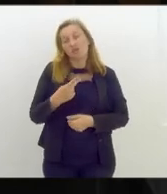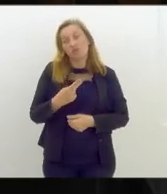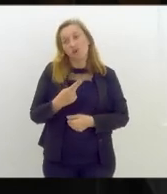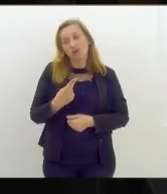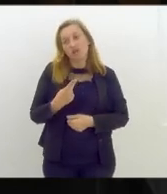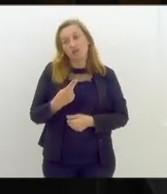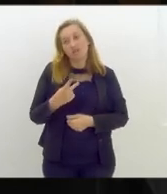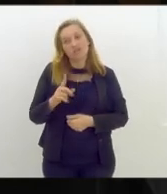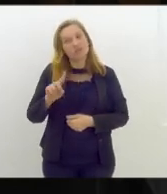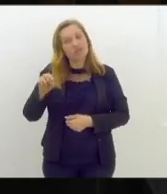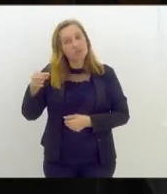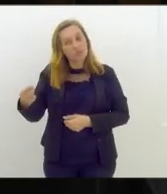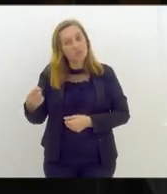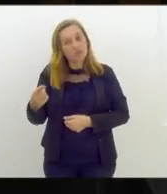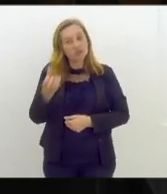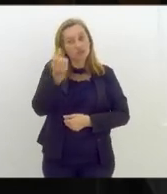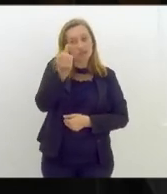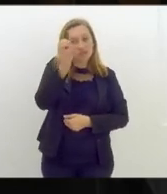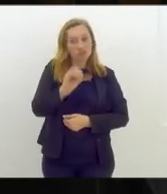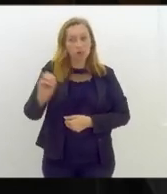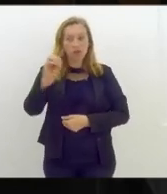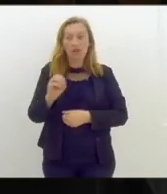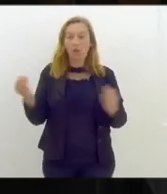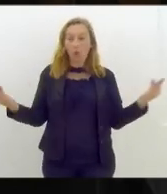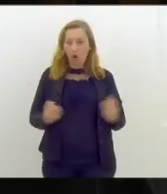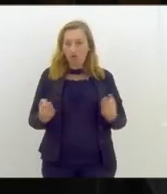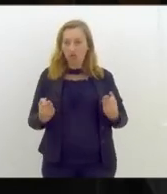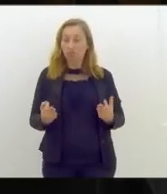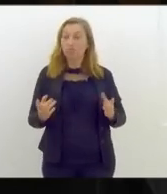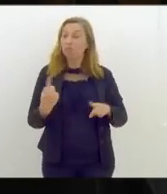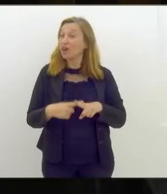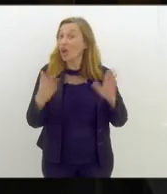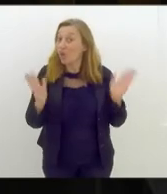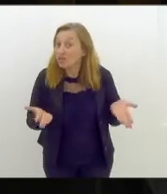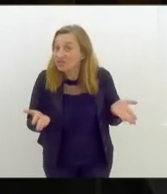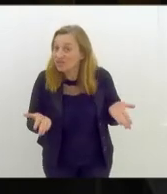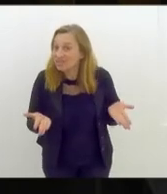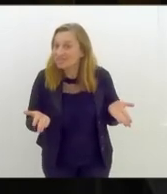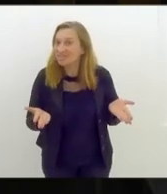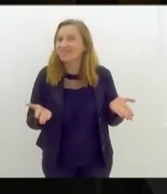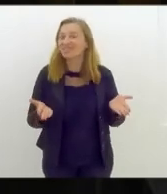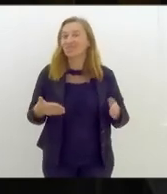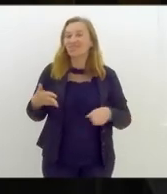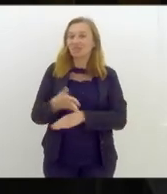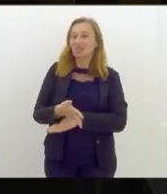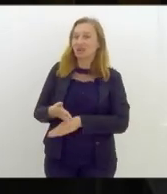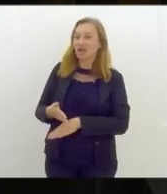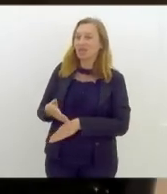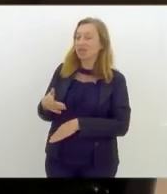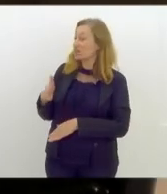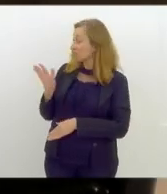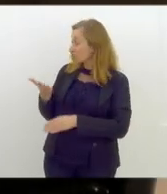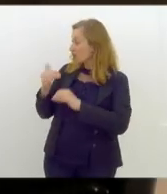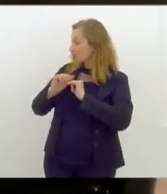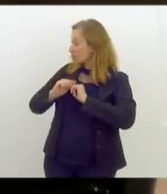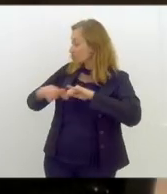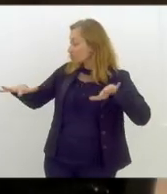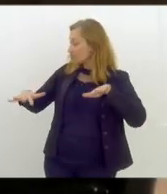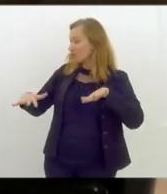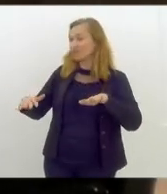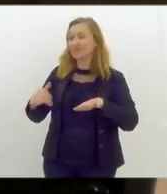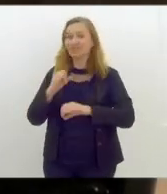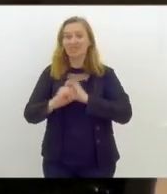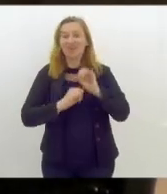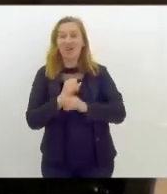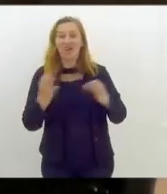vamos fazer isso a partir do dia 6 de outubro? Ela falou, ótimo, porque é hoje. Aí, quando eu cheguei, ela falou, olha, já está na internet. Eu falei, que